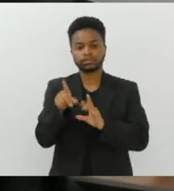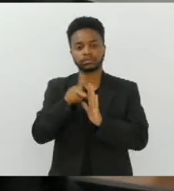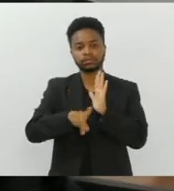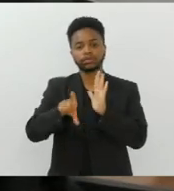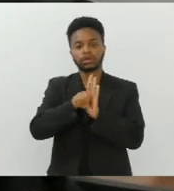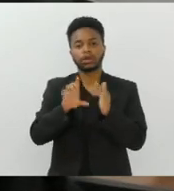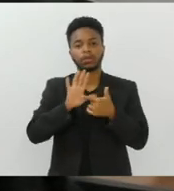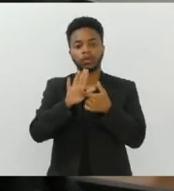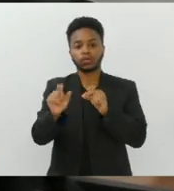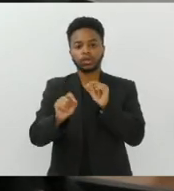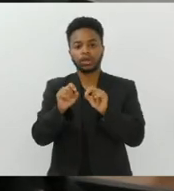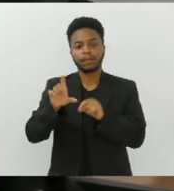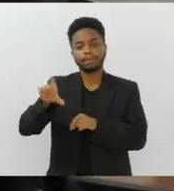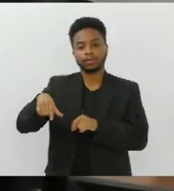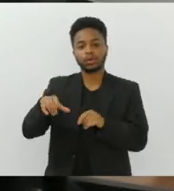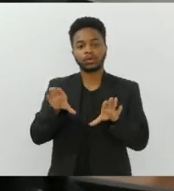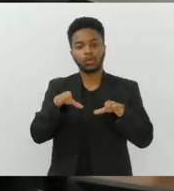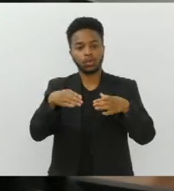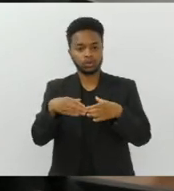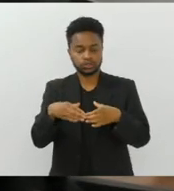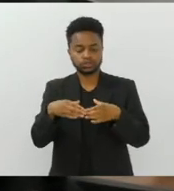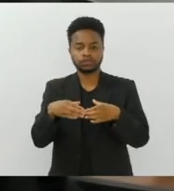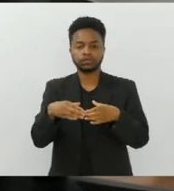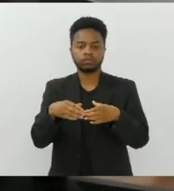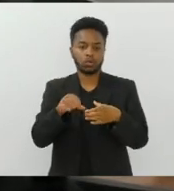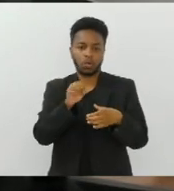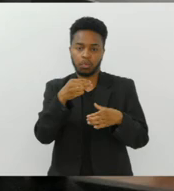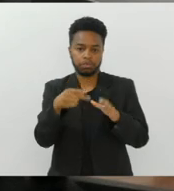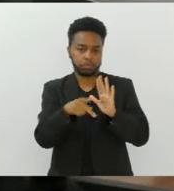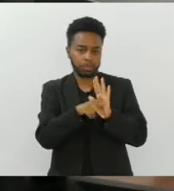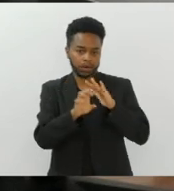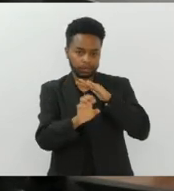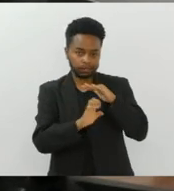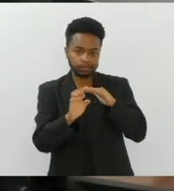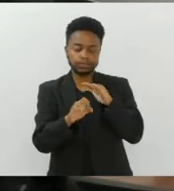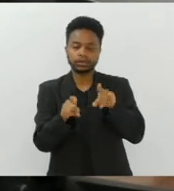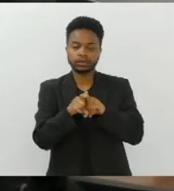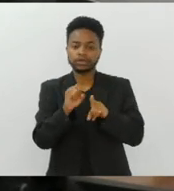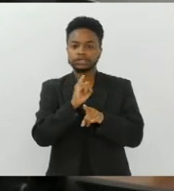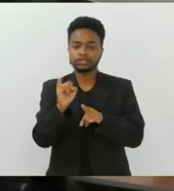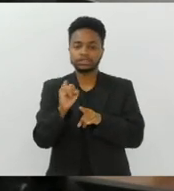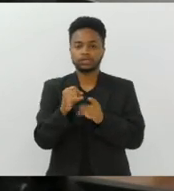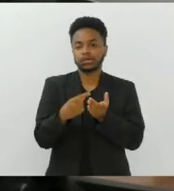para planos coletivos, sejam os empresariais, sejam os planos por adesão.